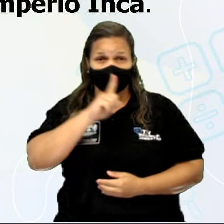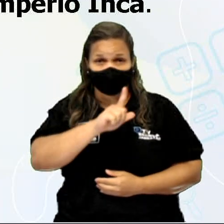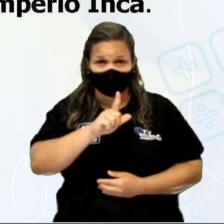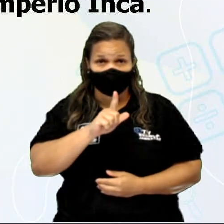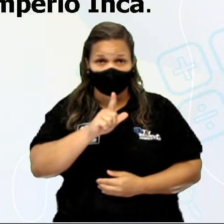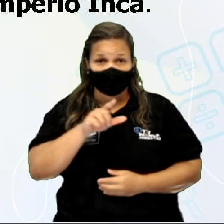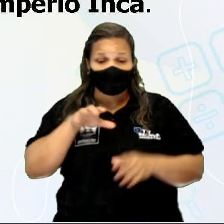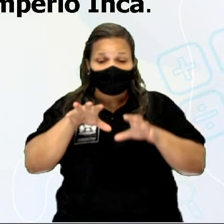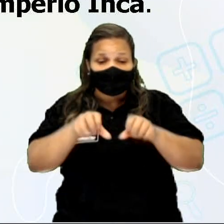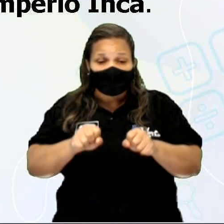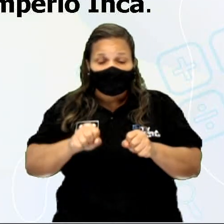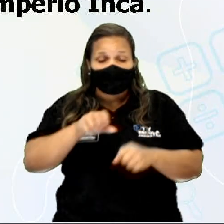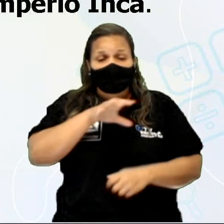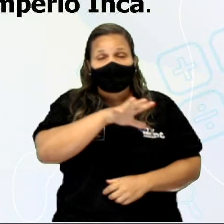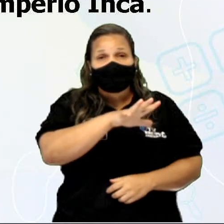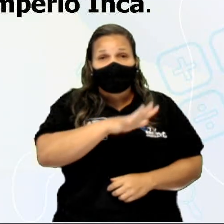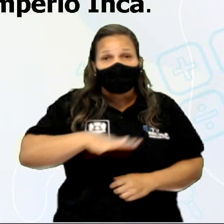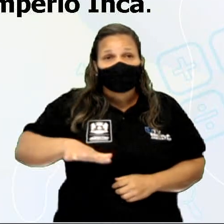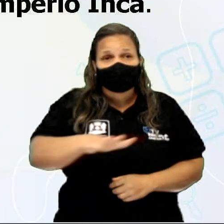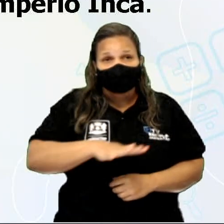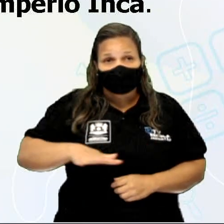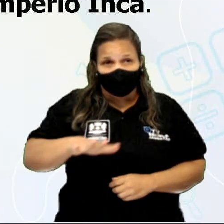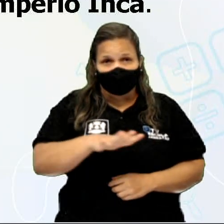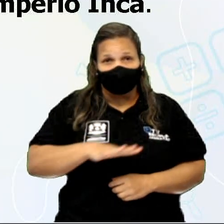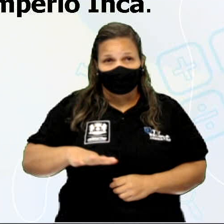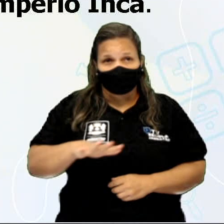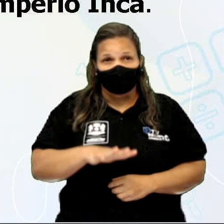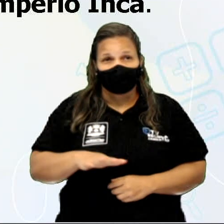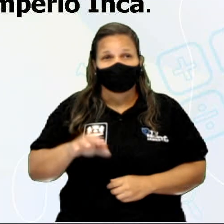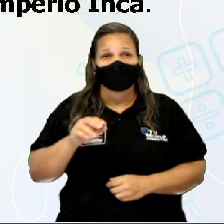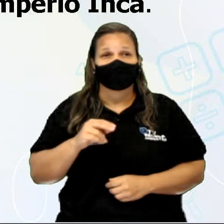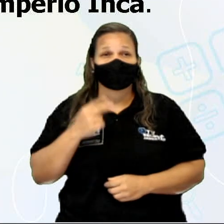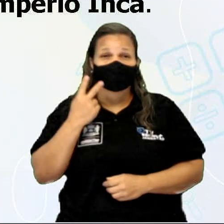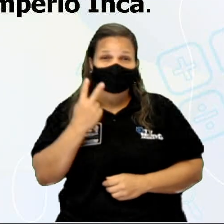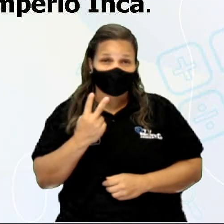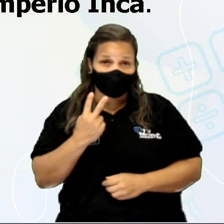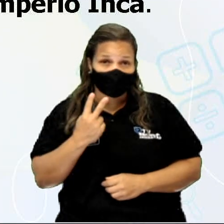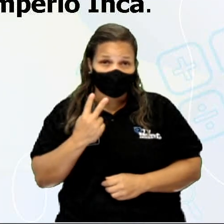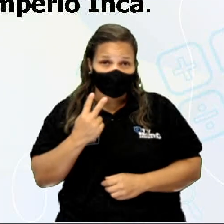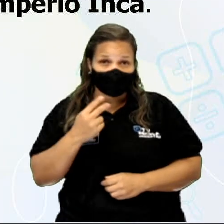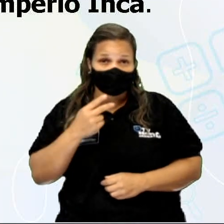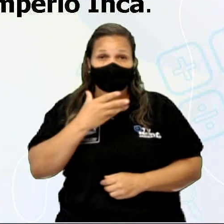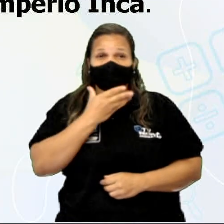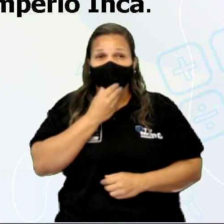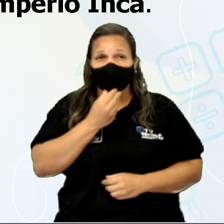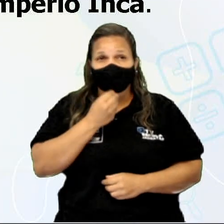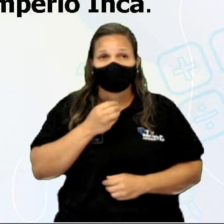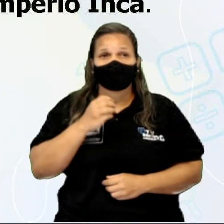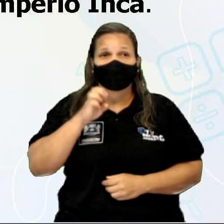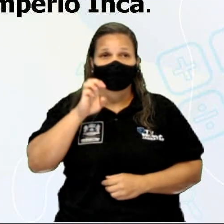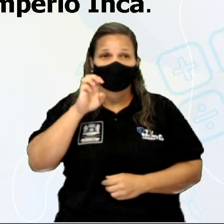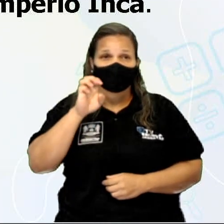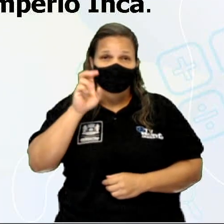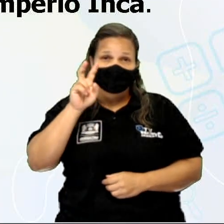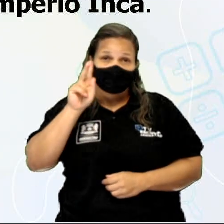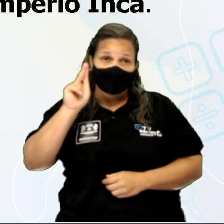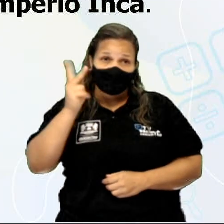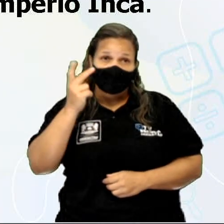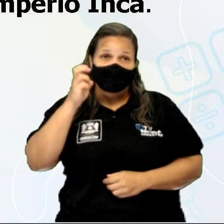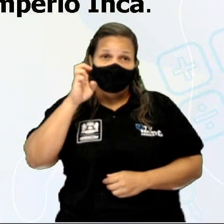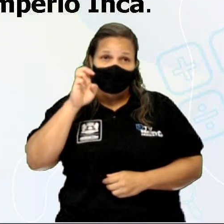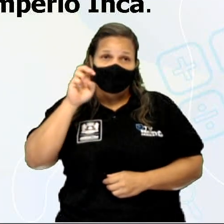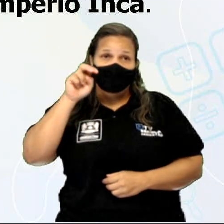América. E esses dominadores ficaram famosos. Hernán Cortés, que ficou famoso por ter dominado a capital do Império Azteca em